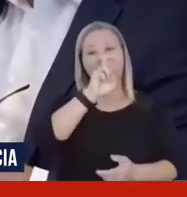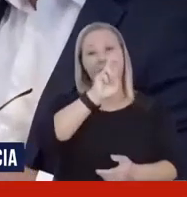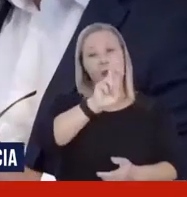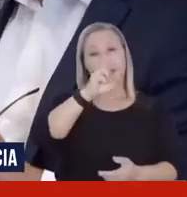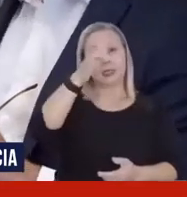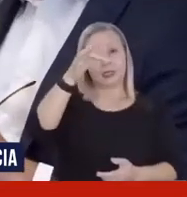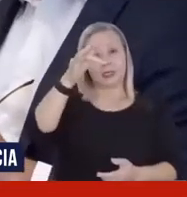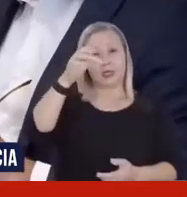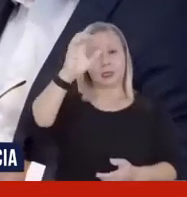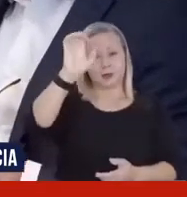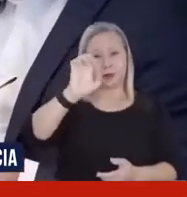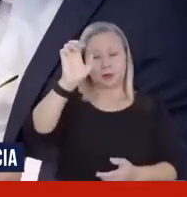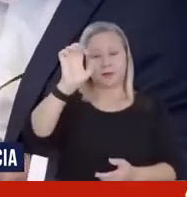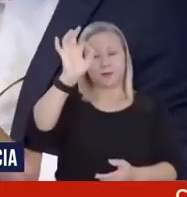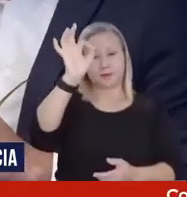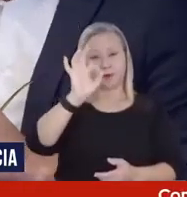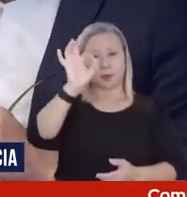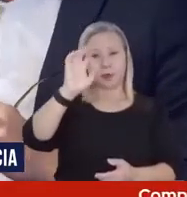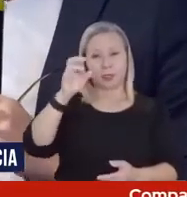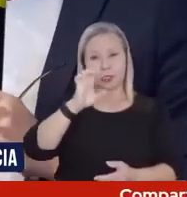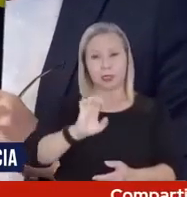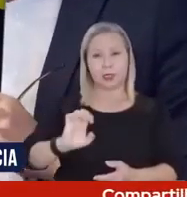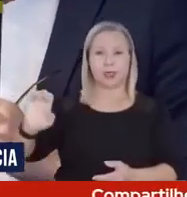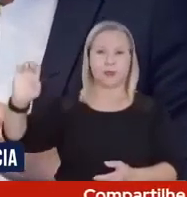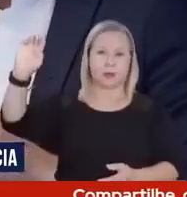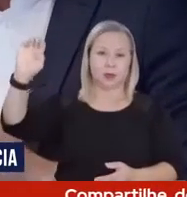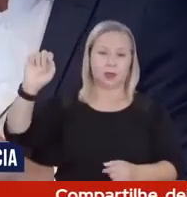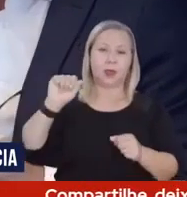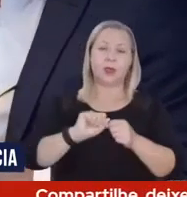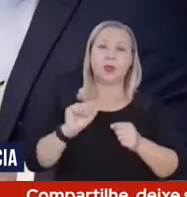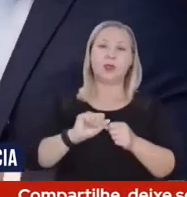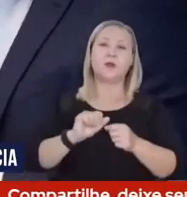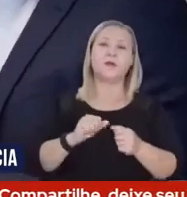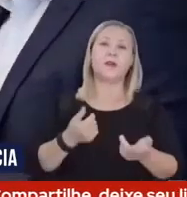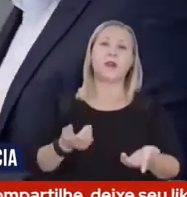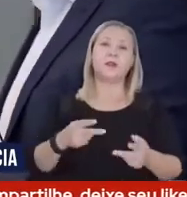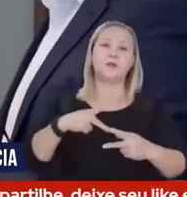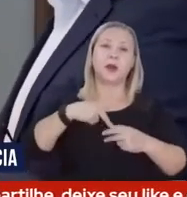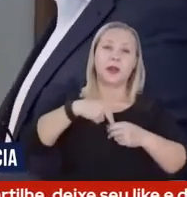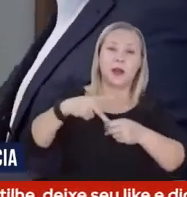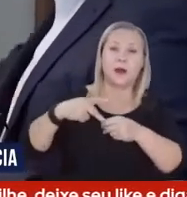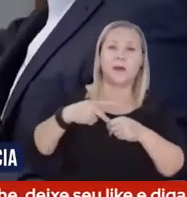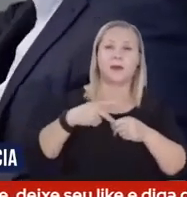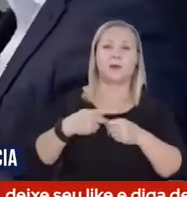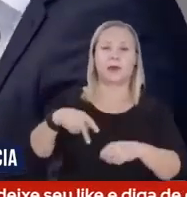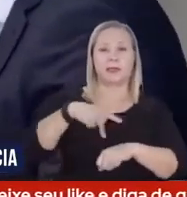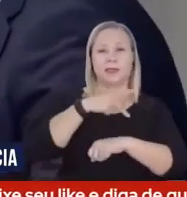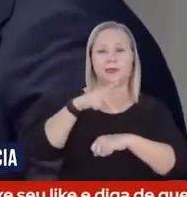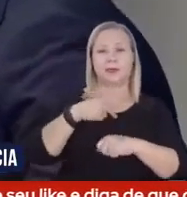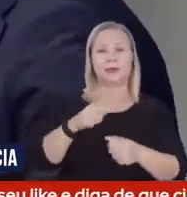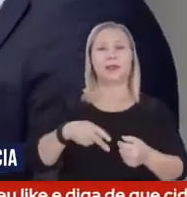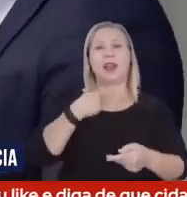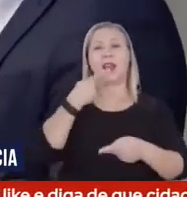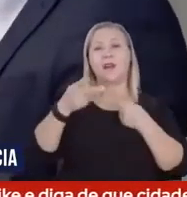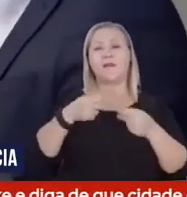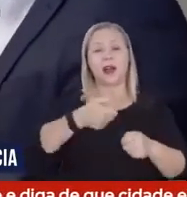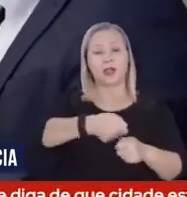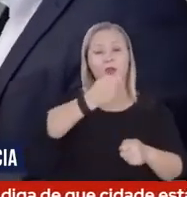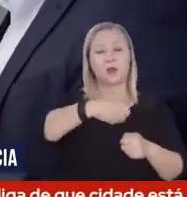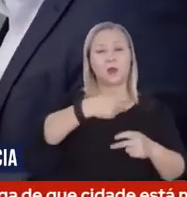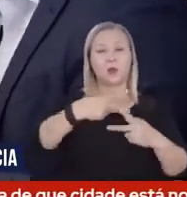petroleiras internacionais. Se fala muito do lucro da Petrobras, mas estão tendo lucros